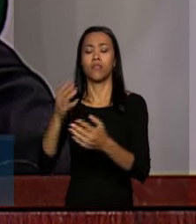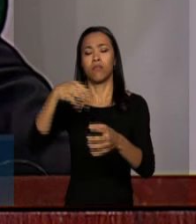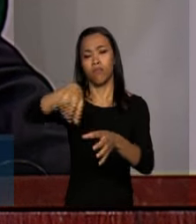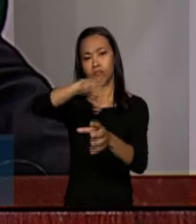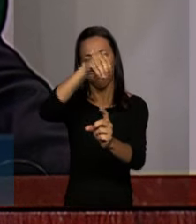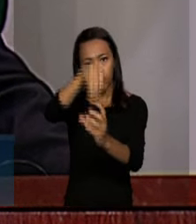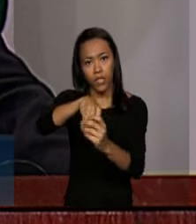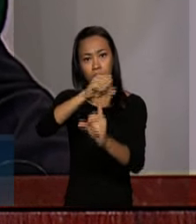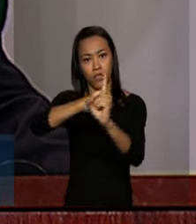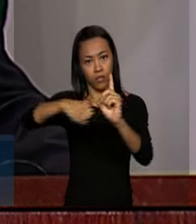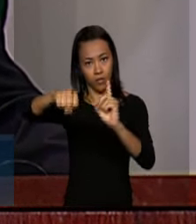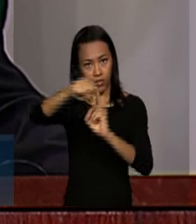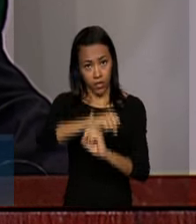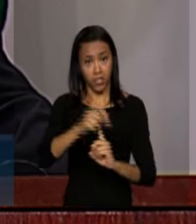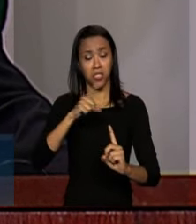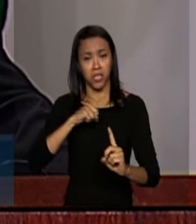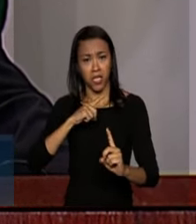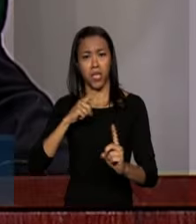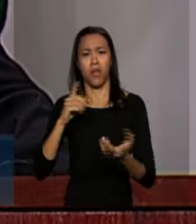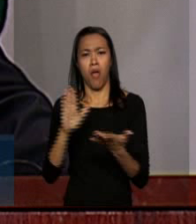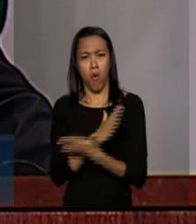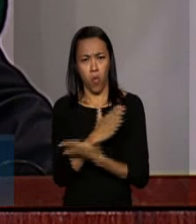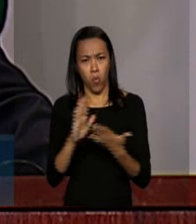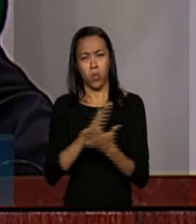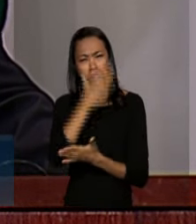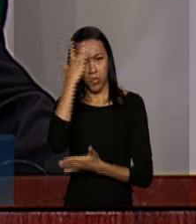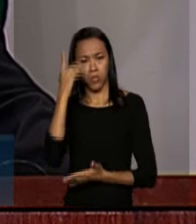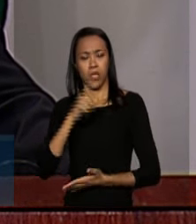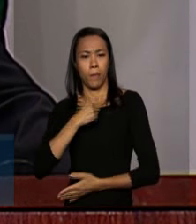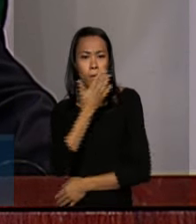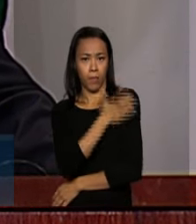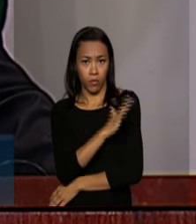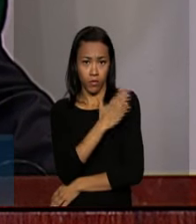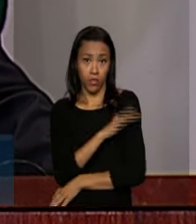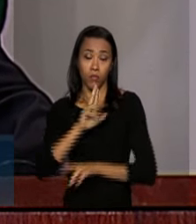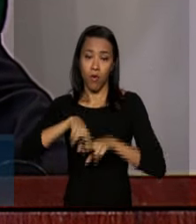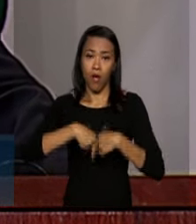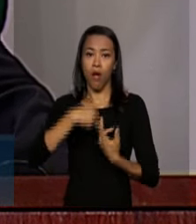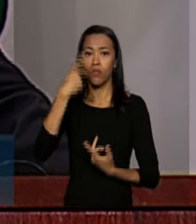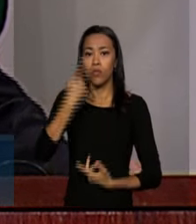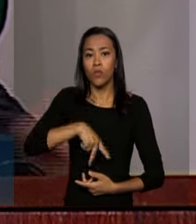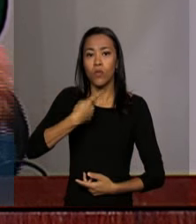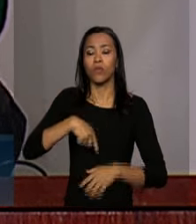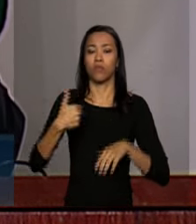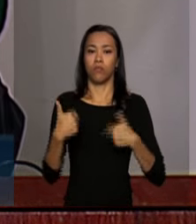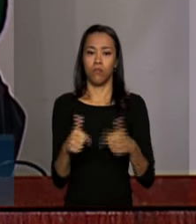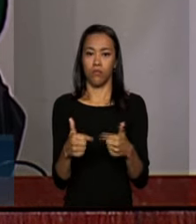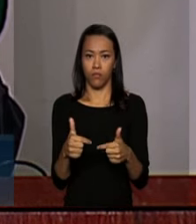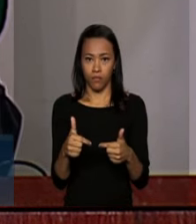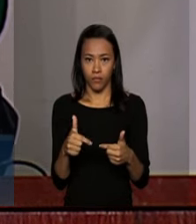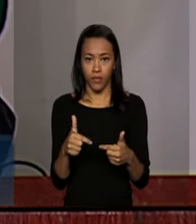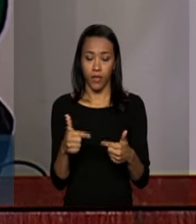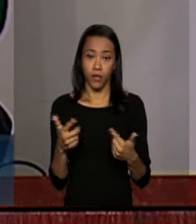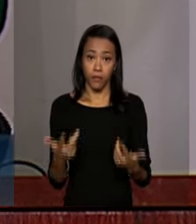e preconceituosa acerca das nossas funções e da natureza de nossas atividades.